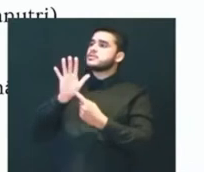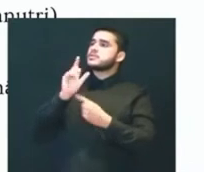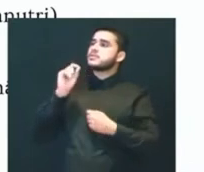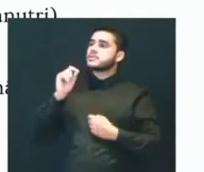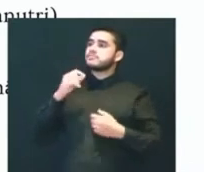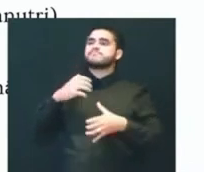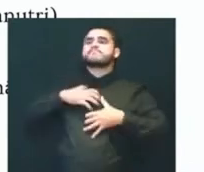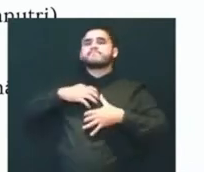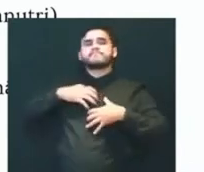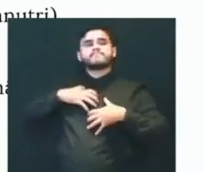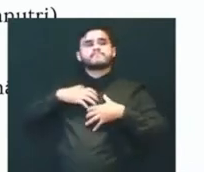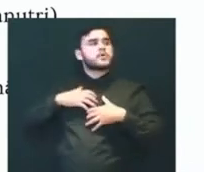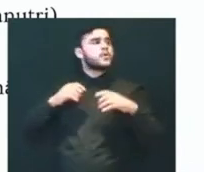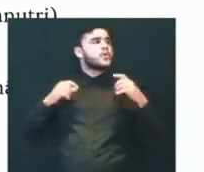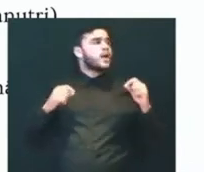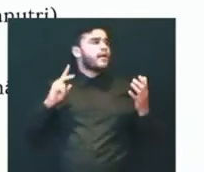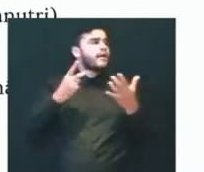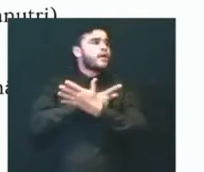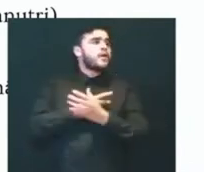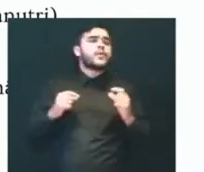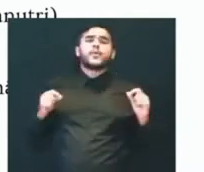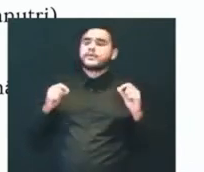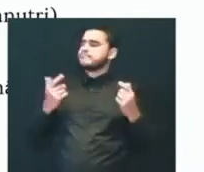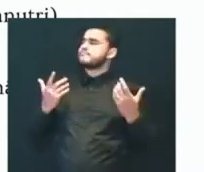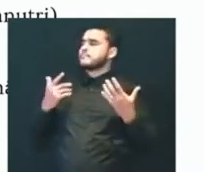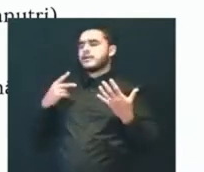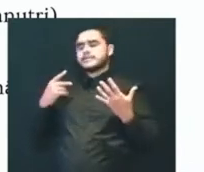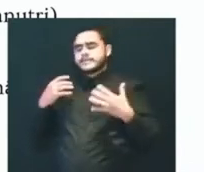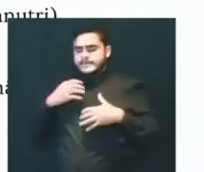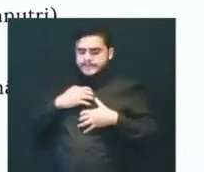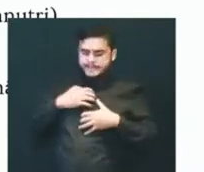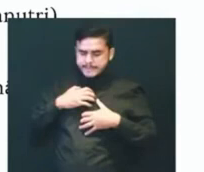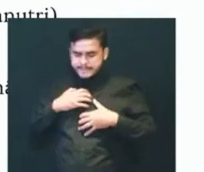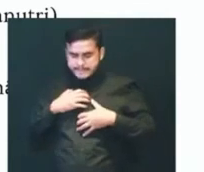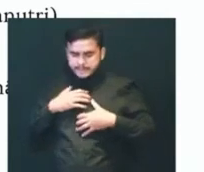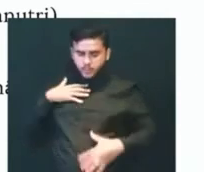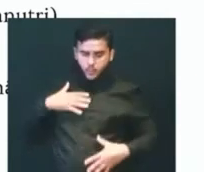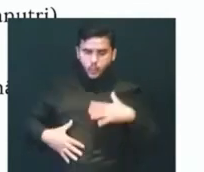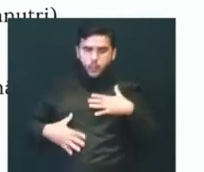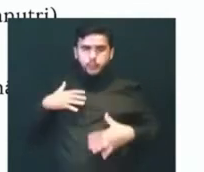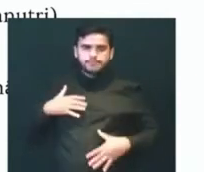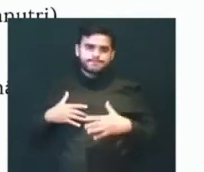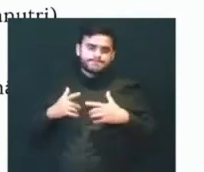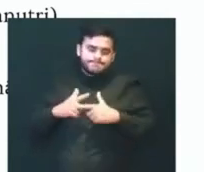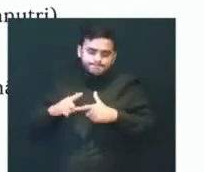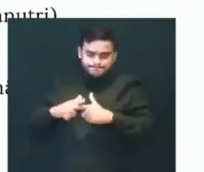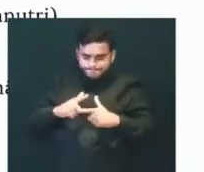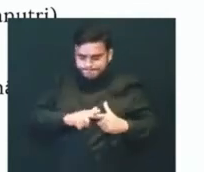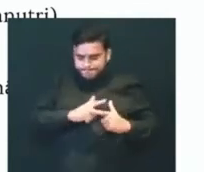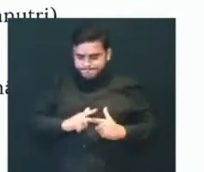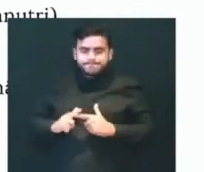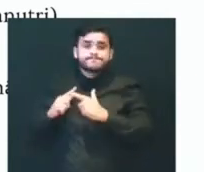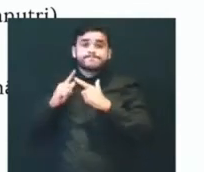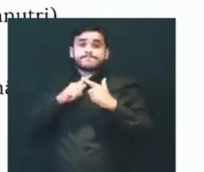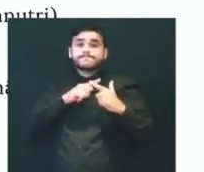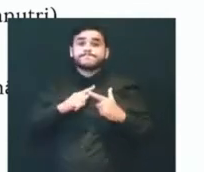dos sintomas, né? Os sintomas, eles levam várias consequências no organismo. Dentro dessas consequências, que